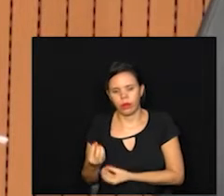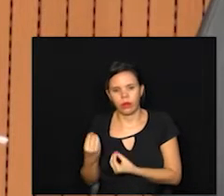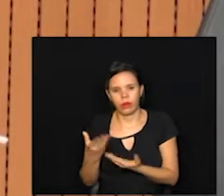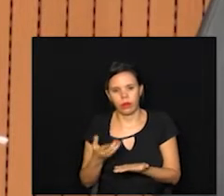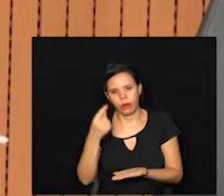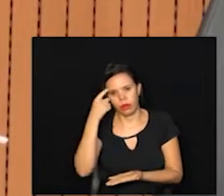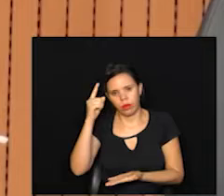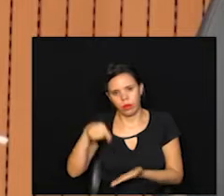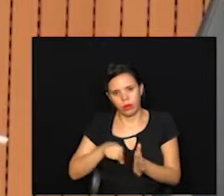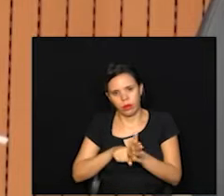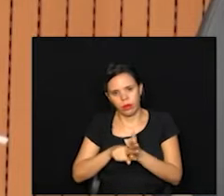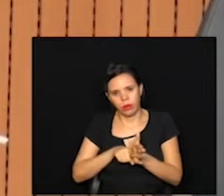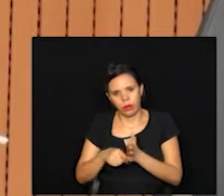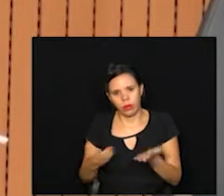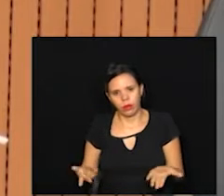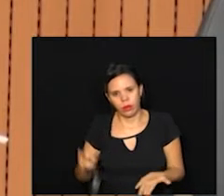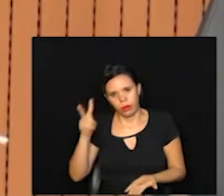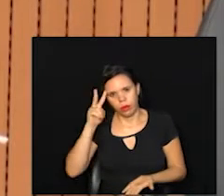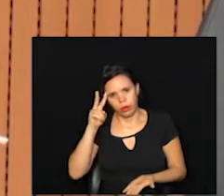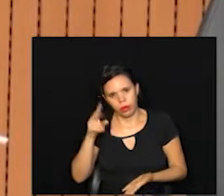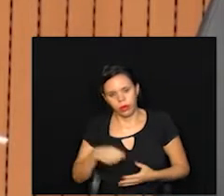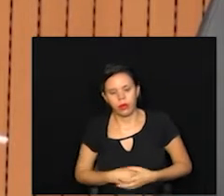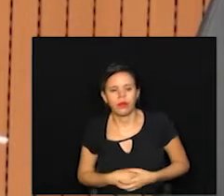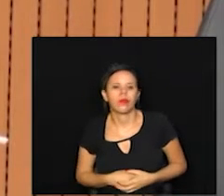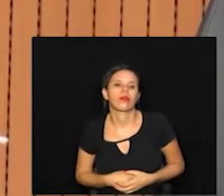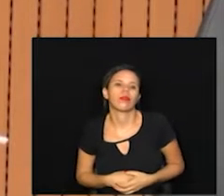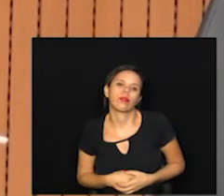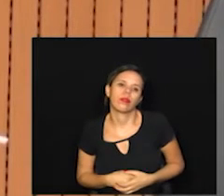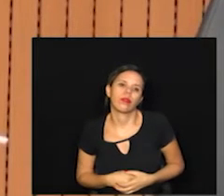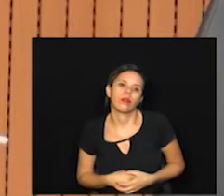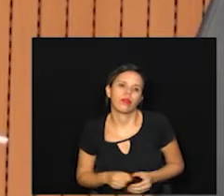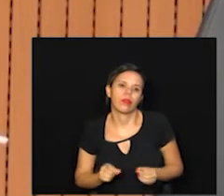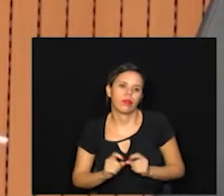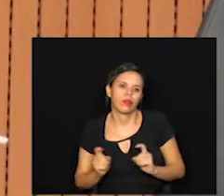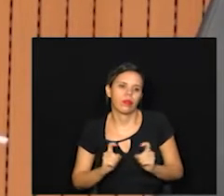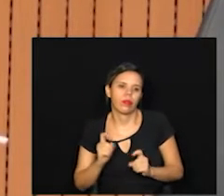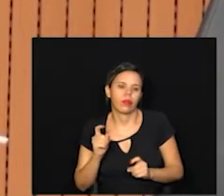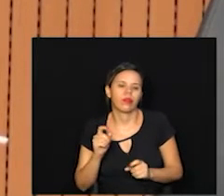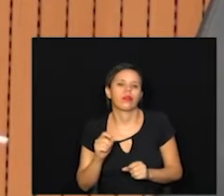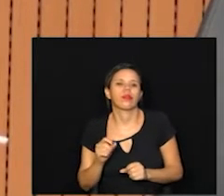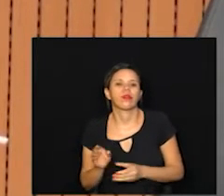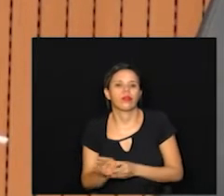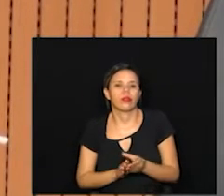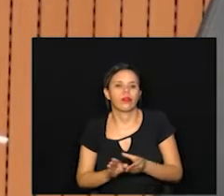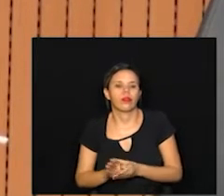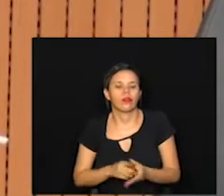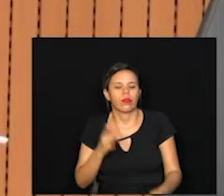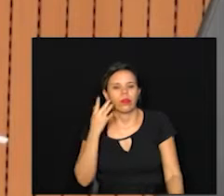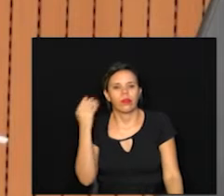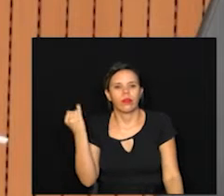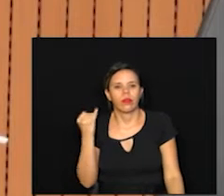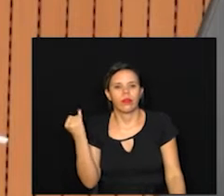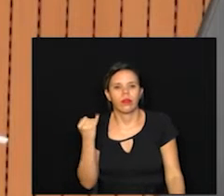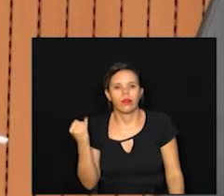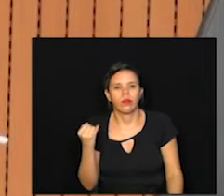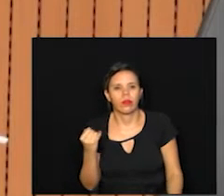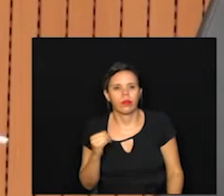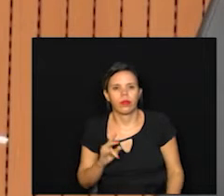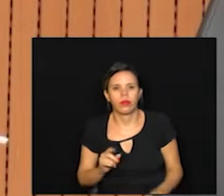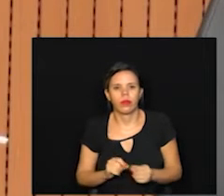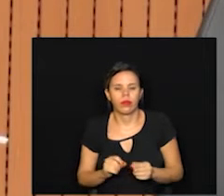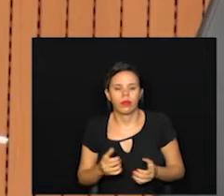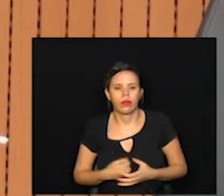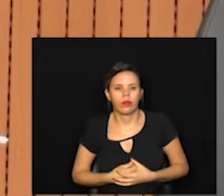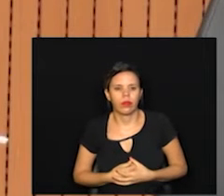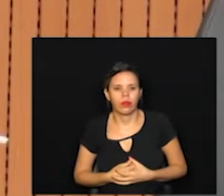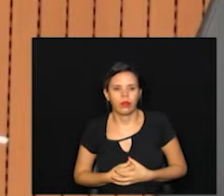às ideias levantadas nesta segunda-feira. Fazer a renovação do conselho, acho que é um debate importantíssimo que a gente pode fazer,